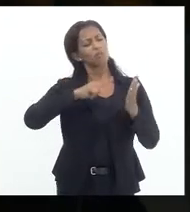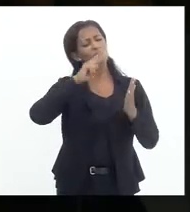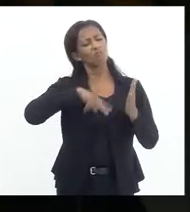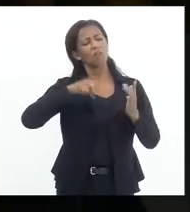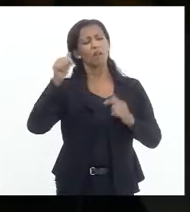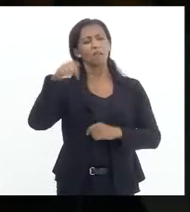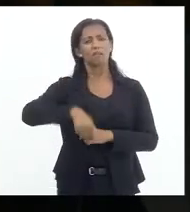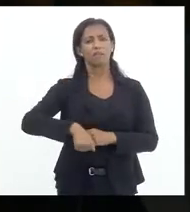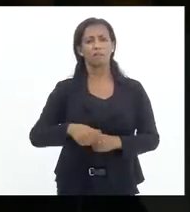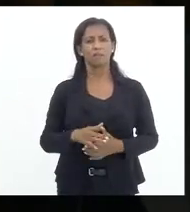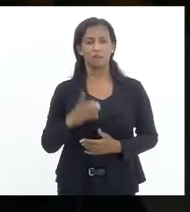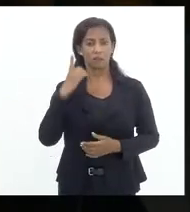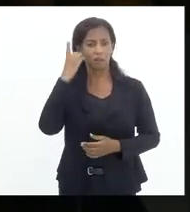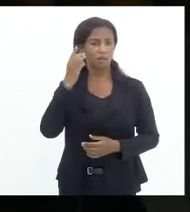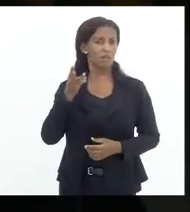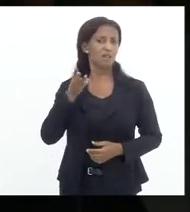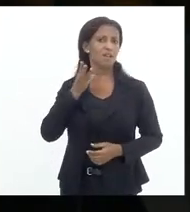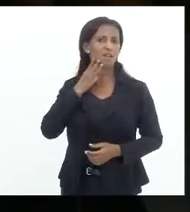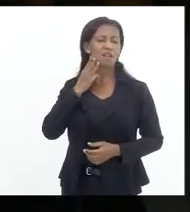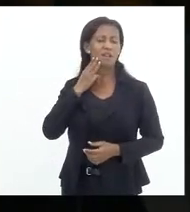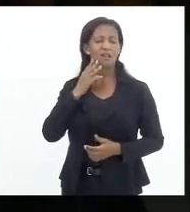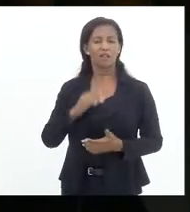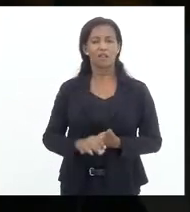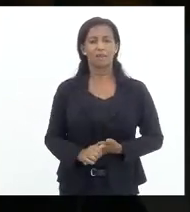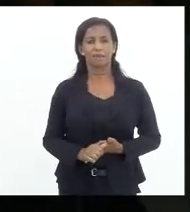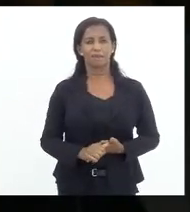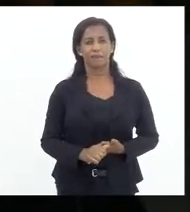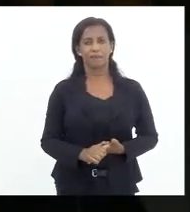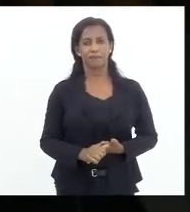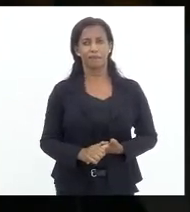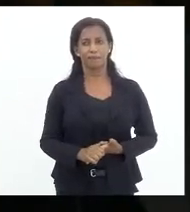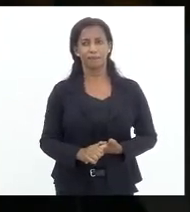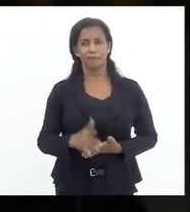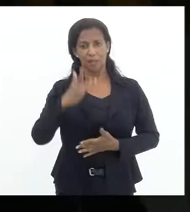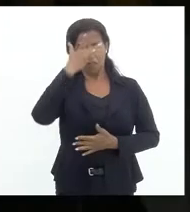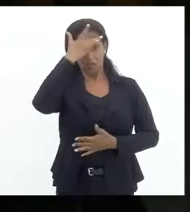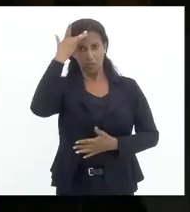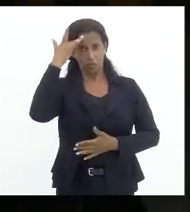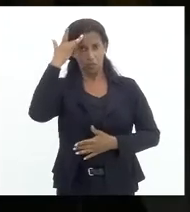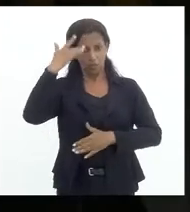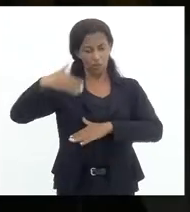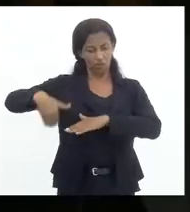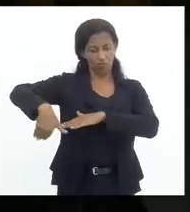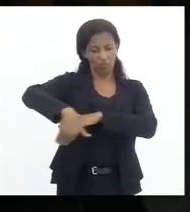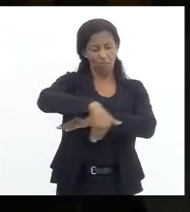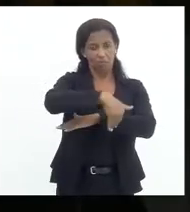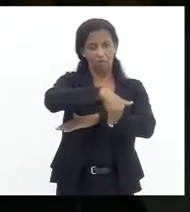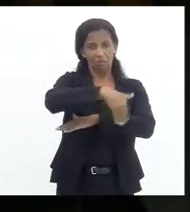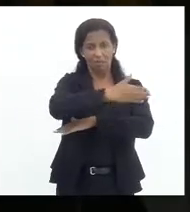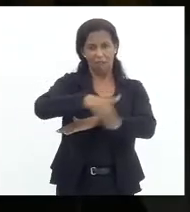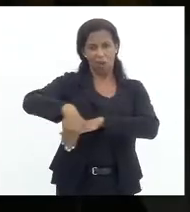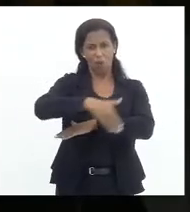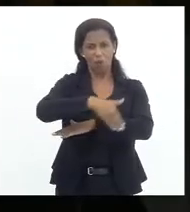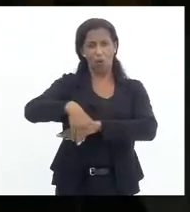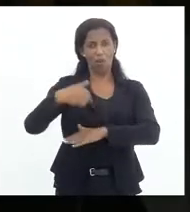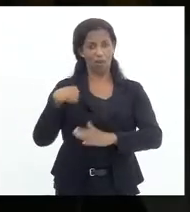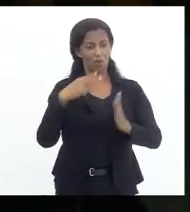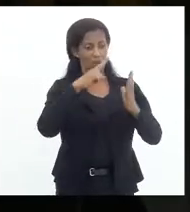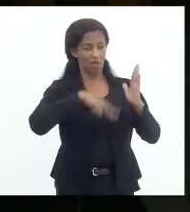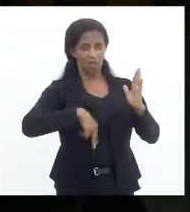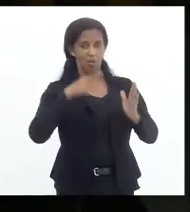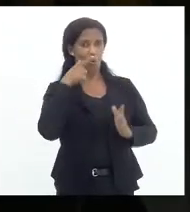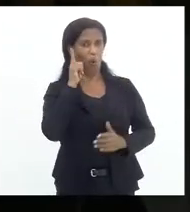Valdete O Manifesto daqueles que estavam nas ruas em 68